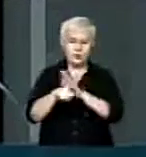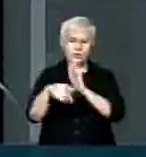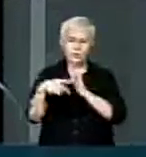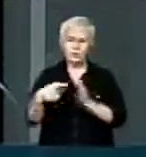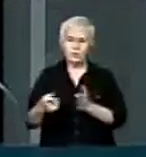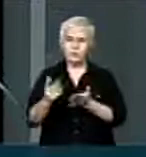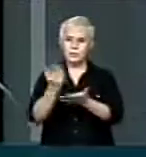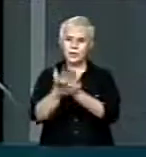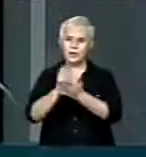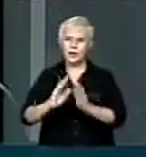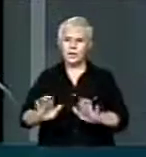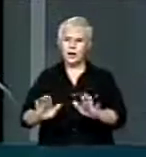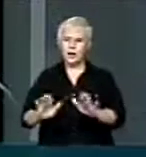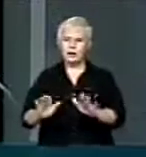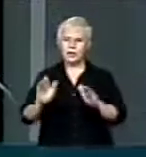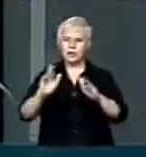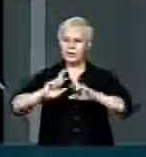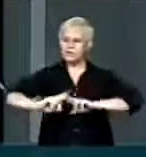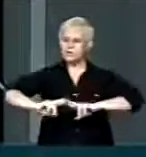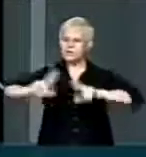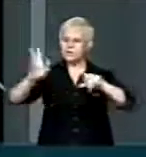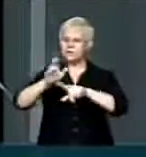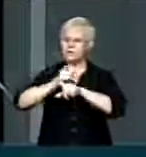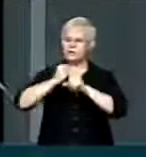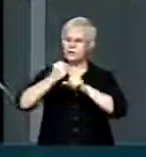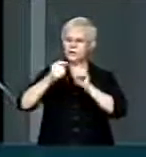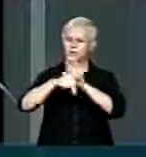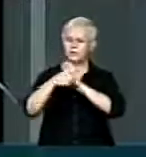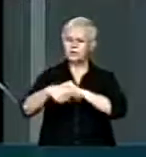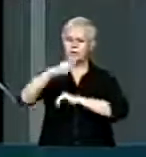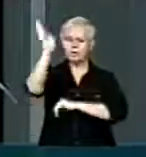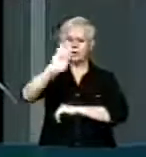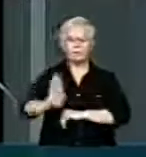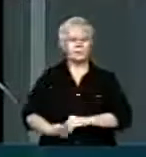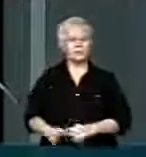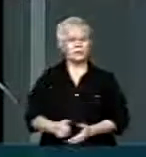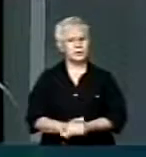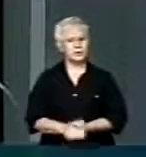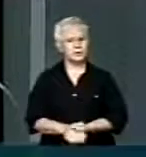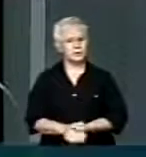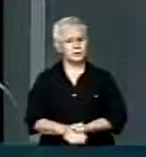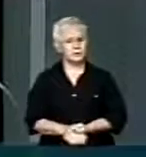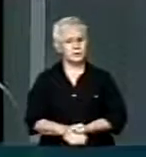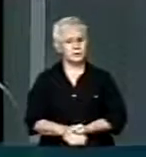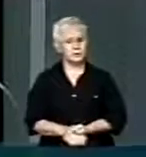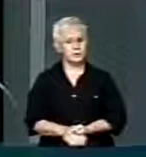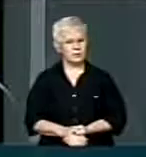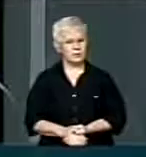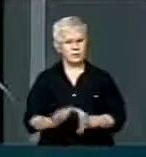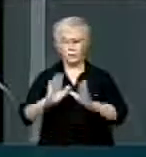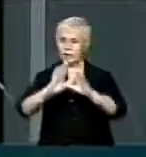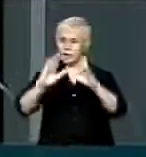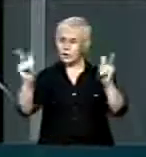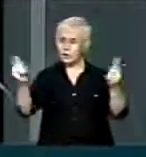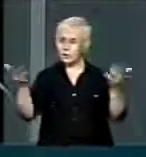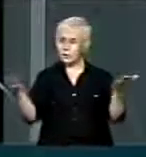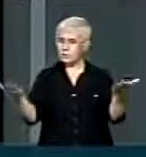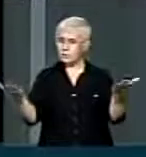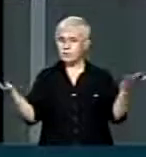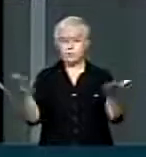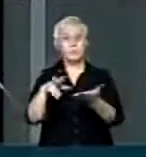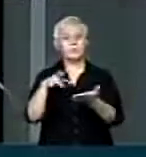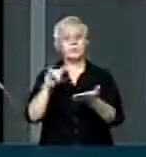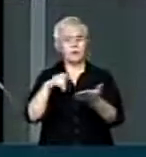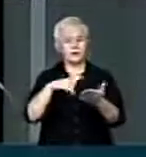abismos sociais do brasileiro muito pobre e do brasileiro muito rico. Ora, meus amigos, é claro que isso vai provocar uma